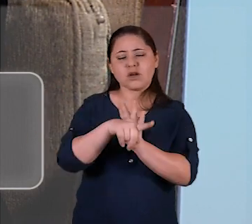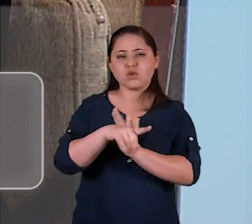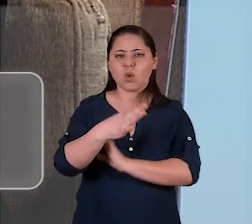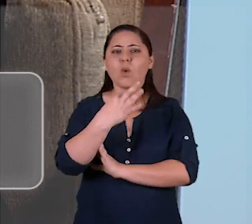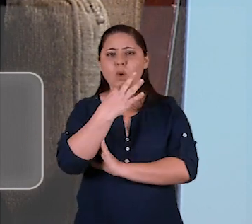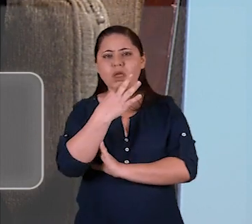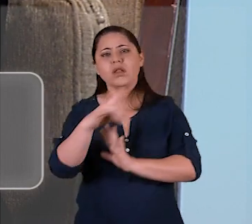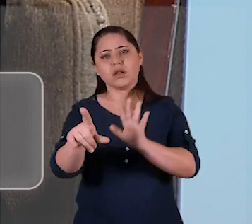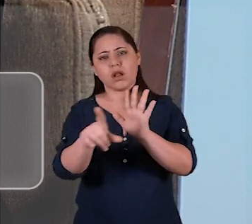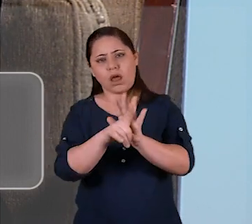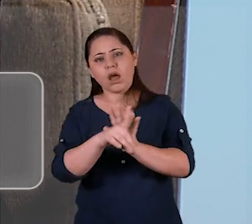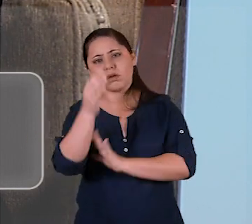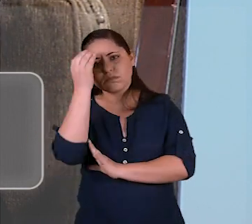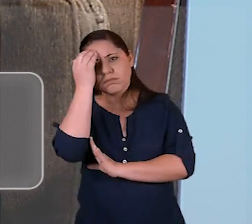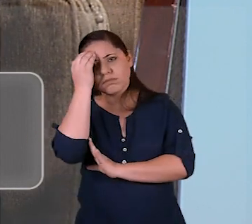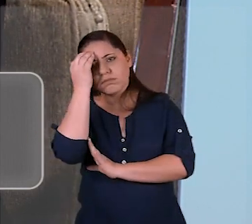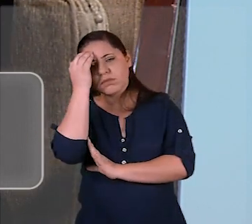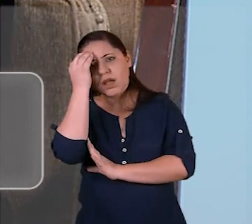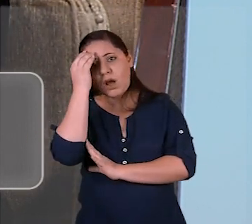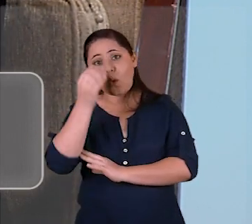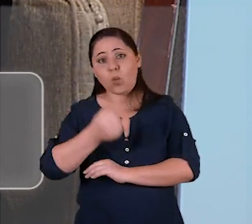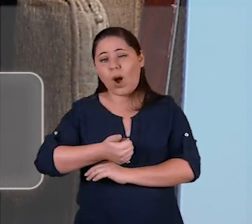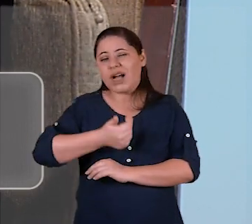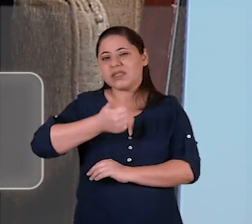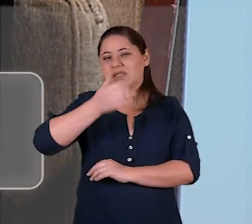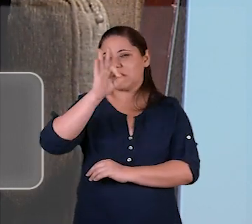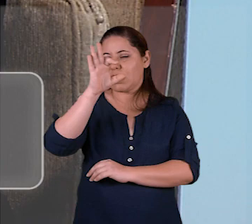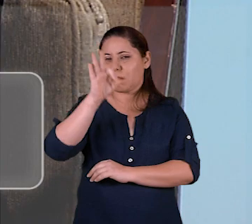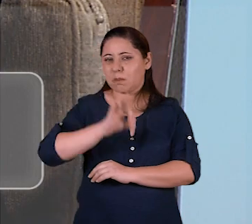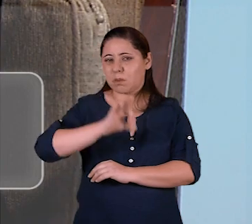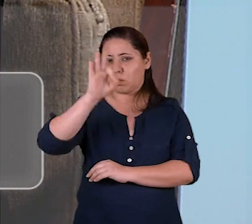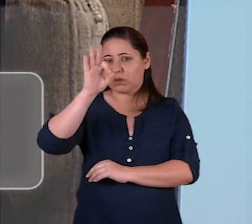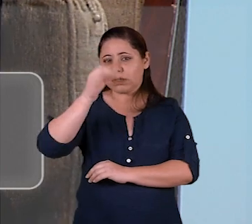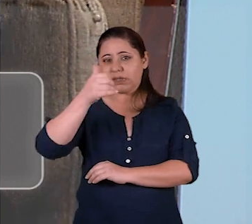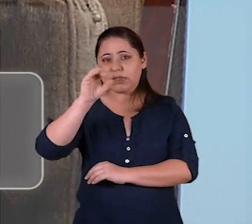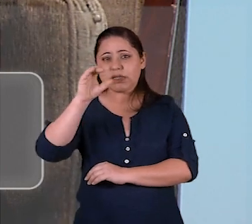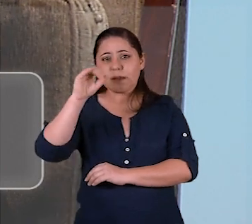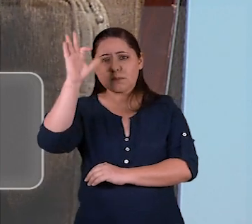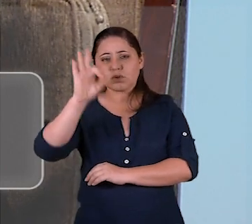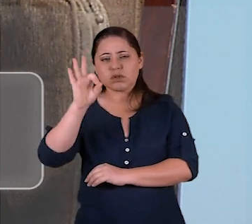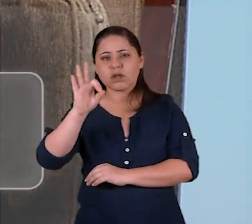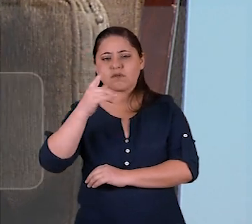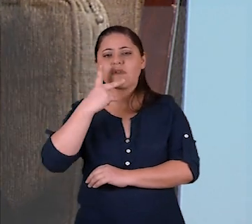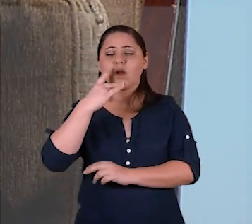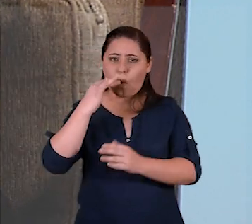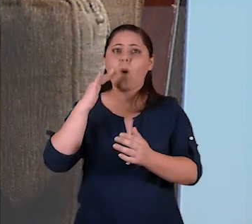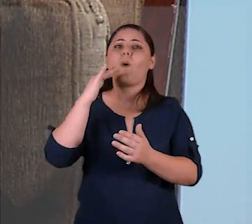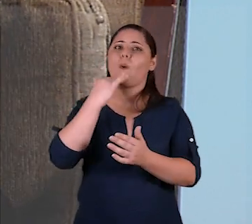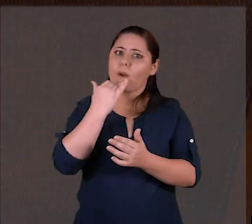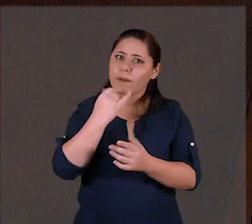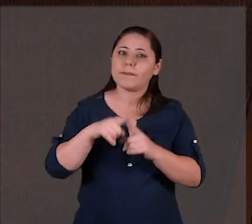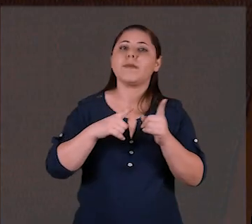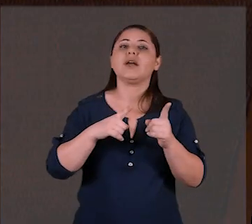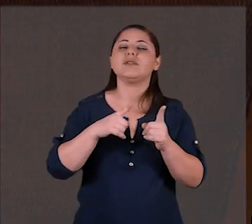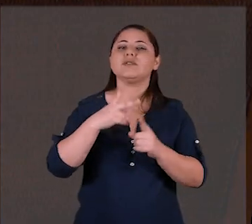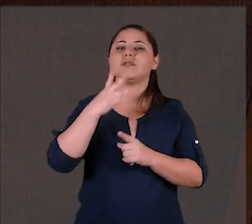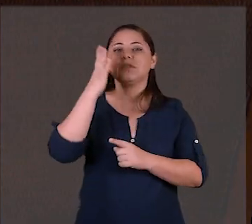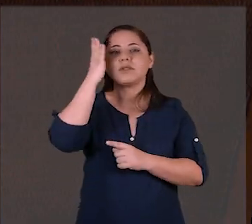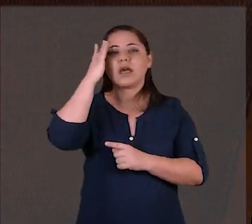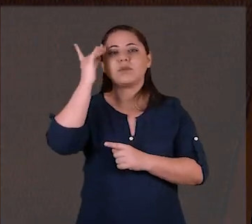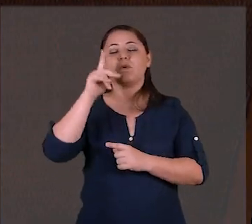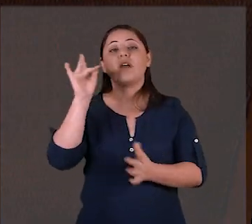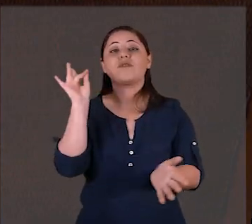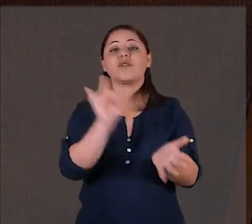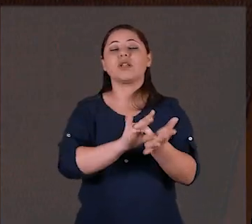mulheres se conhecem a Lei Maria da Penha, quase 100% já ouviram falar. Mas as pesquisas têm mostrado que quando a gente pergunta, mas você sabe do que se